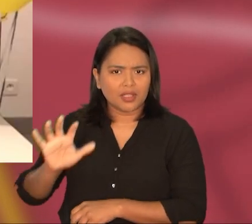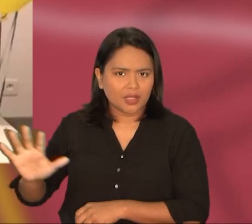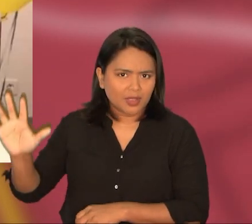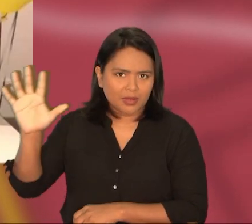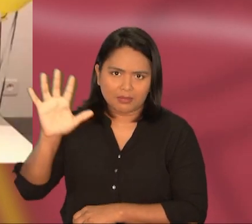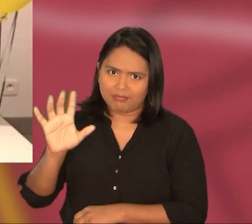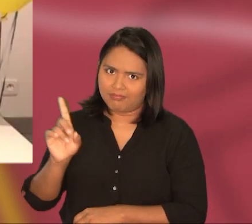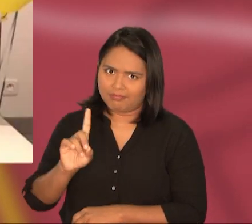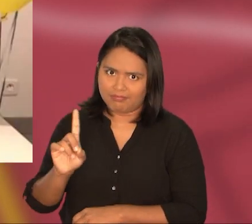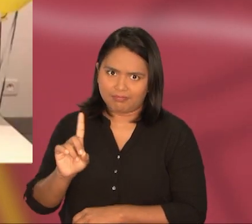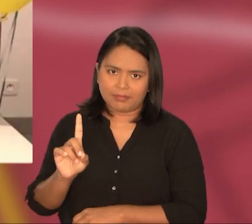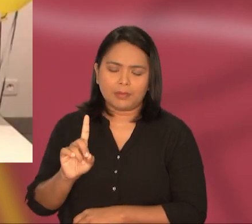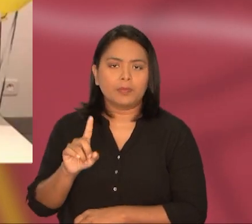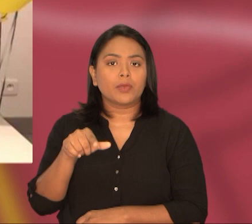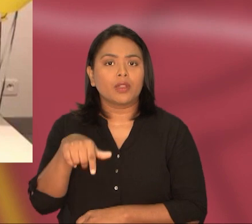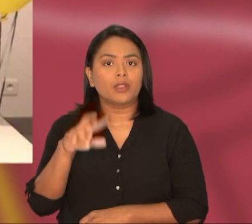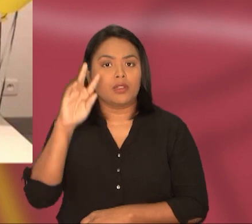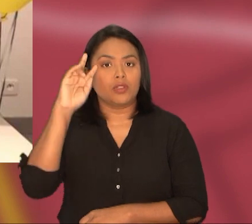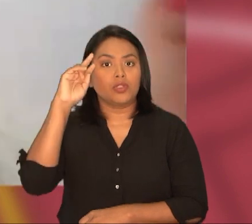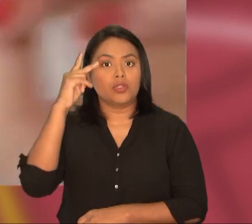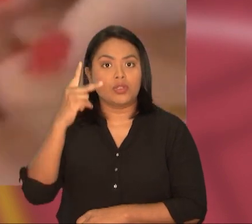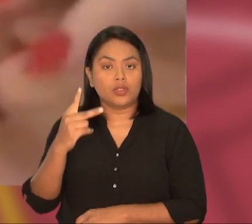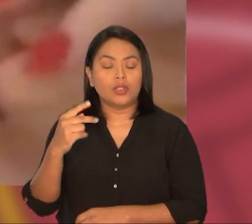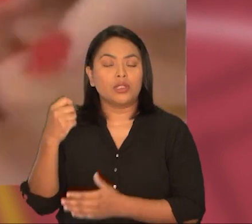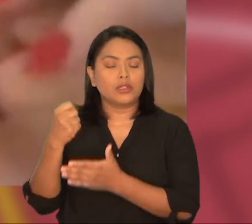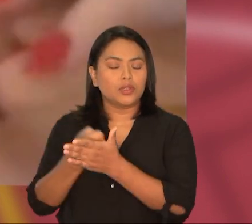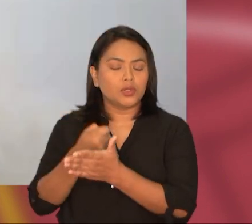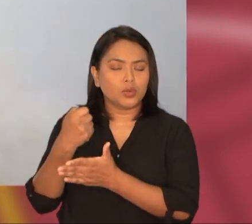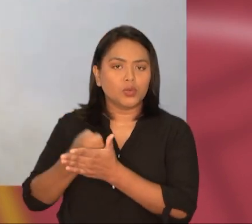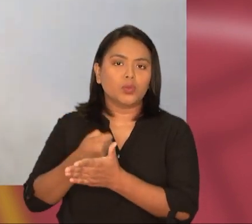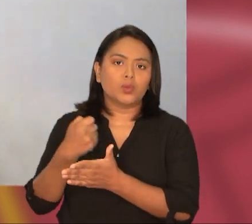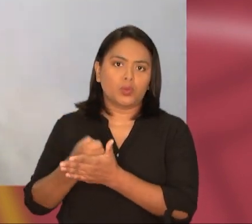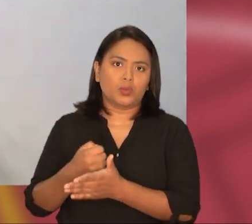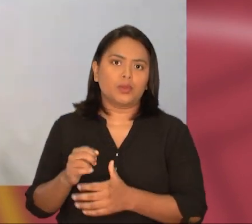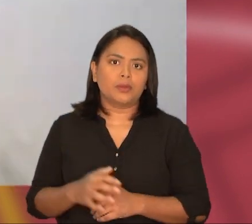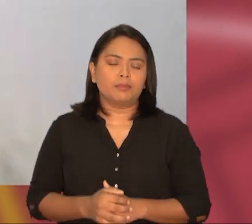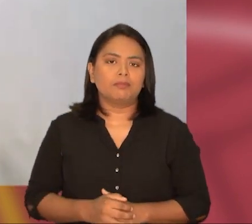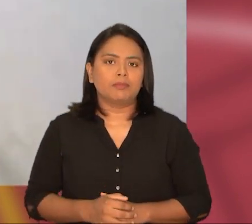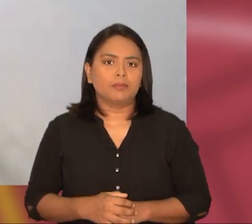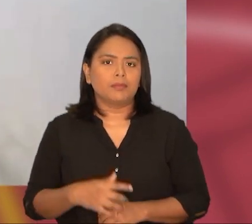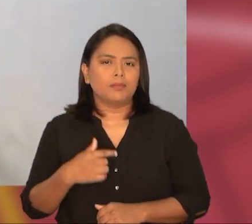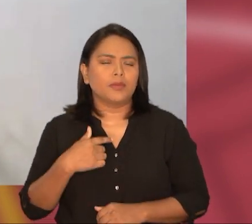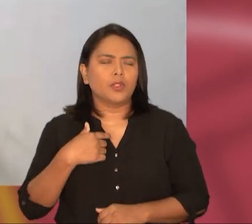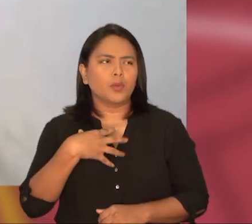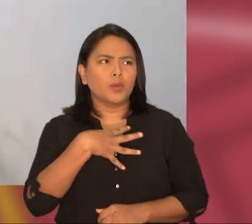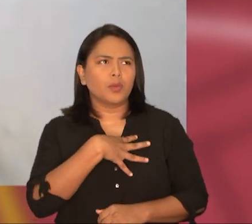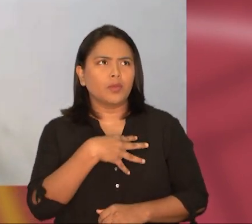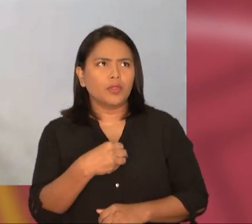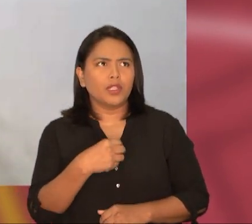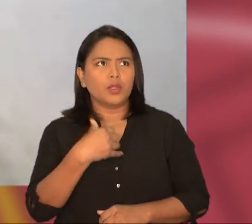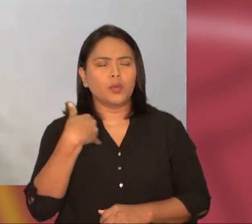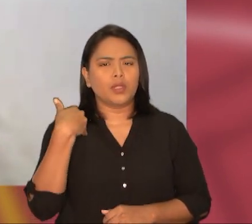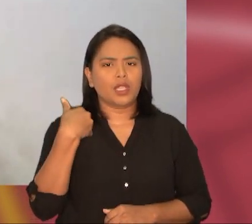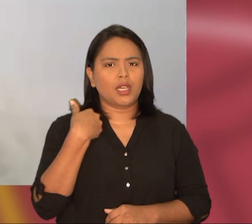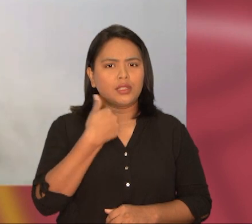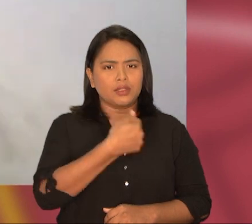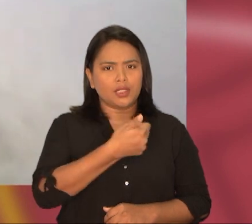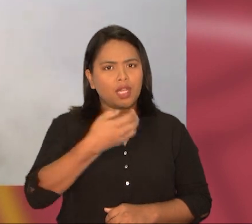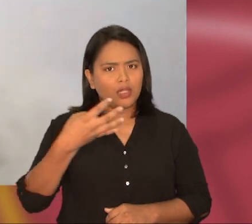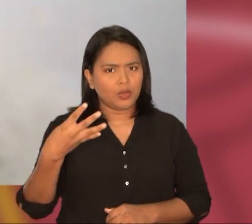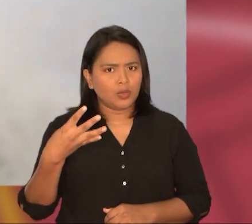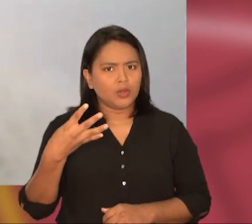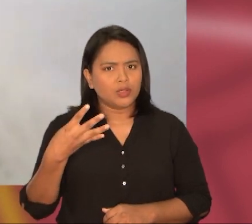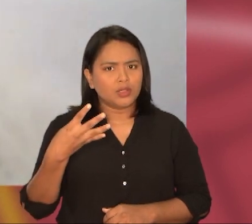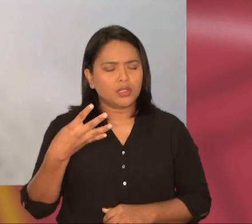uma história de luta e de luto. O meu filho de 14 anos, quando ele tinha 2 anos mais ou